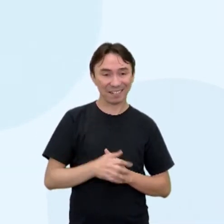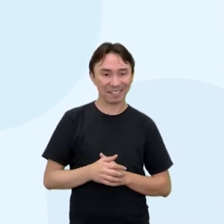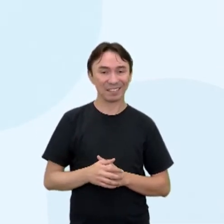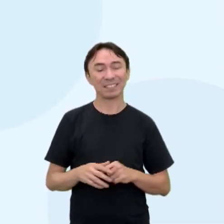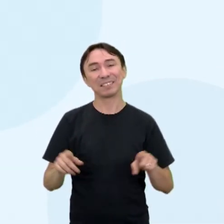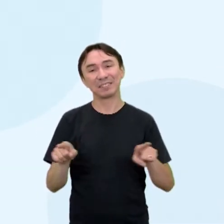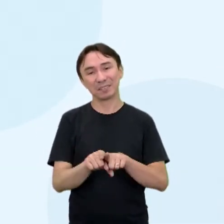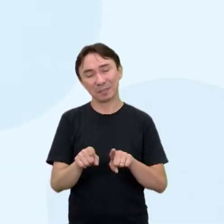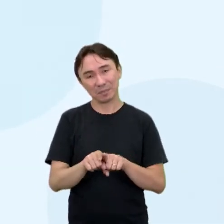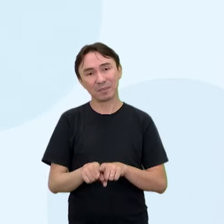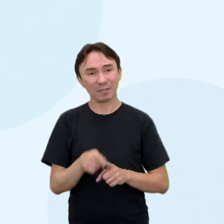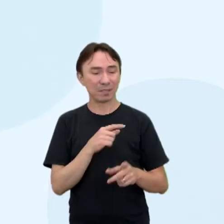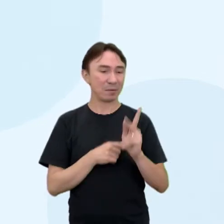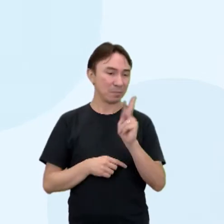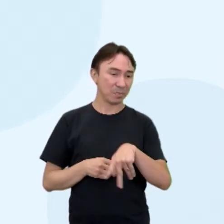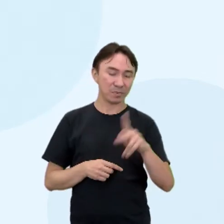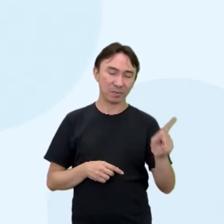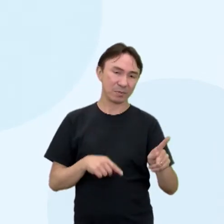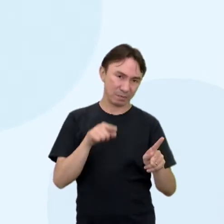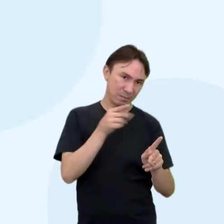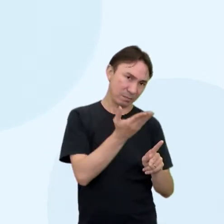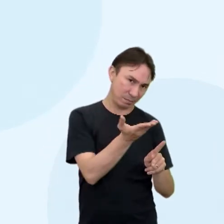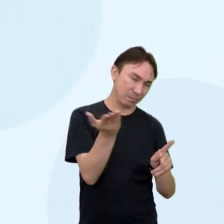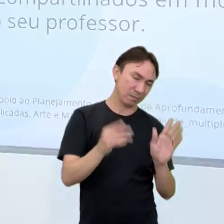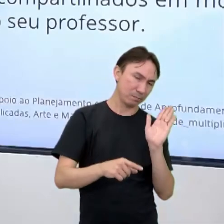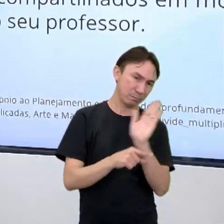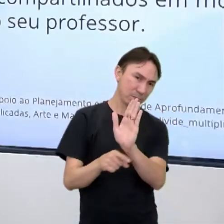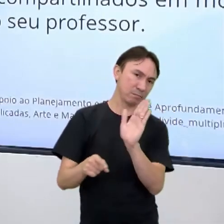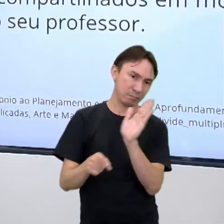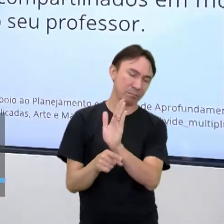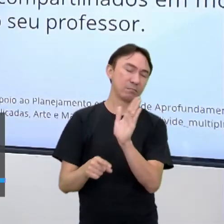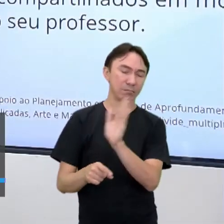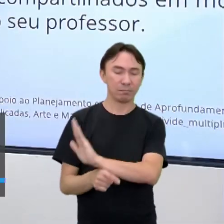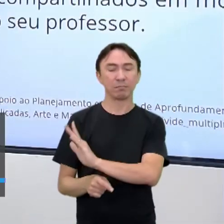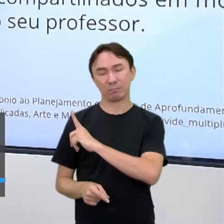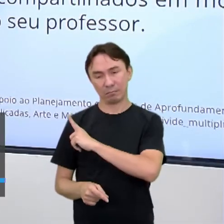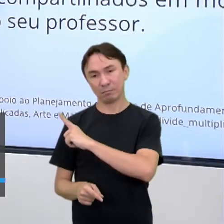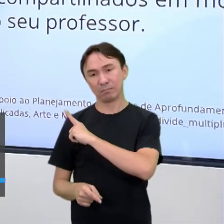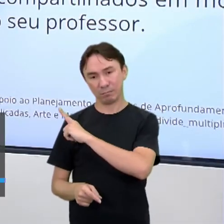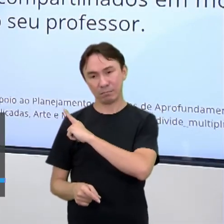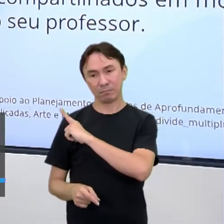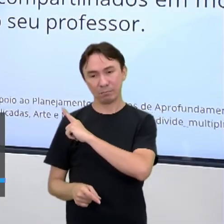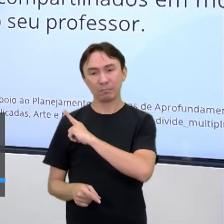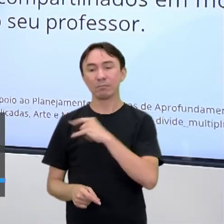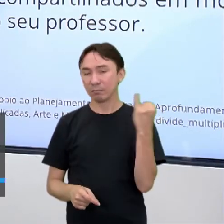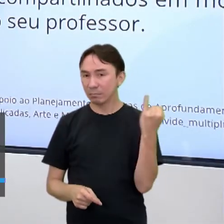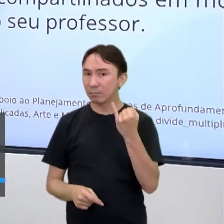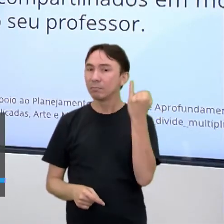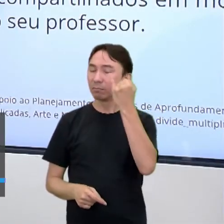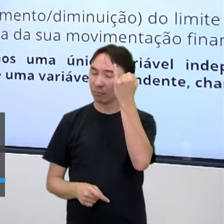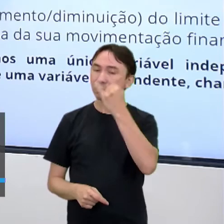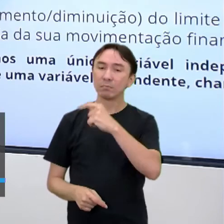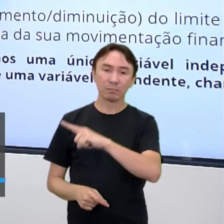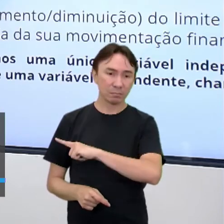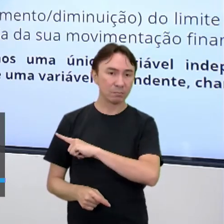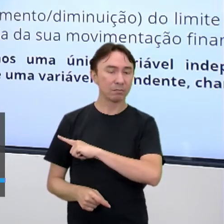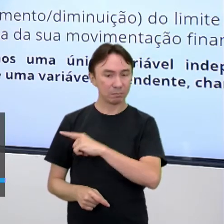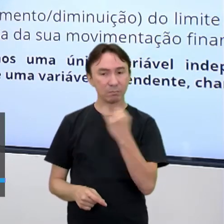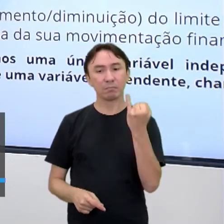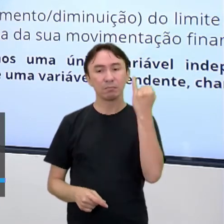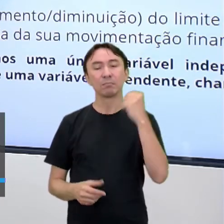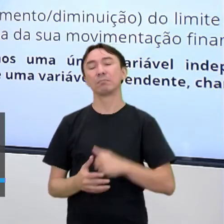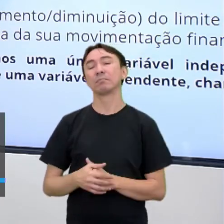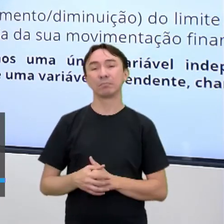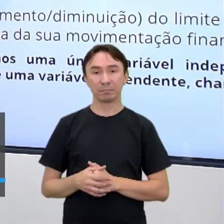vosso professor, mediando todo esse processo de aprendizagem. Muito, muito importante aí na nossa concepção.